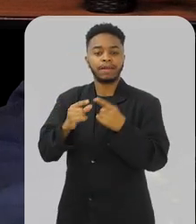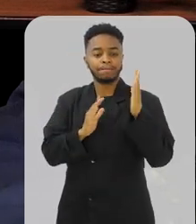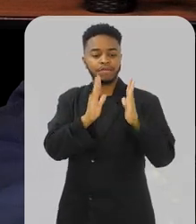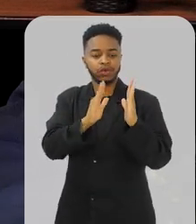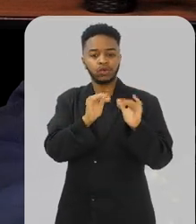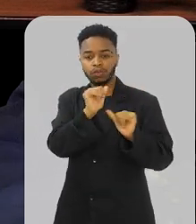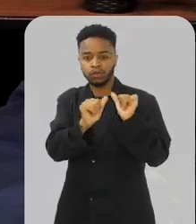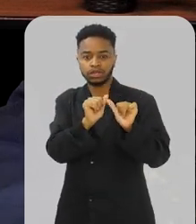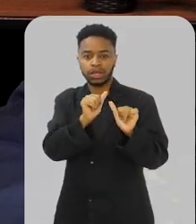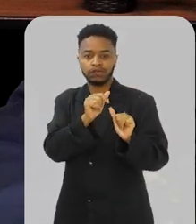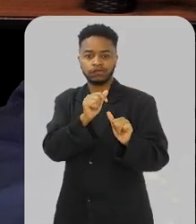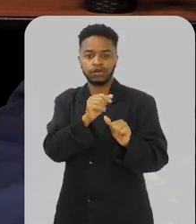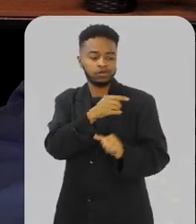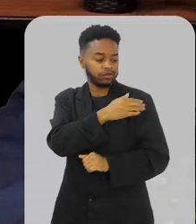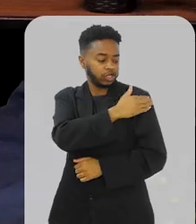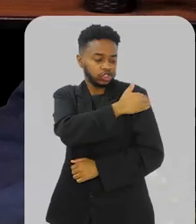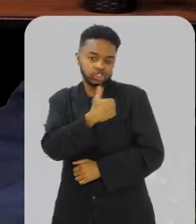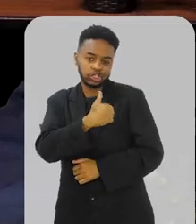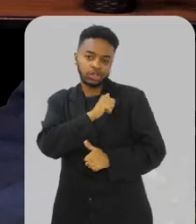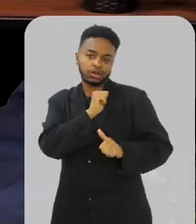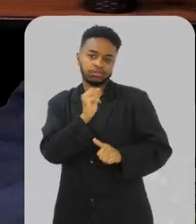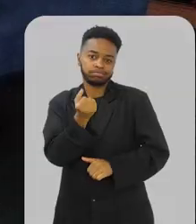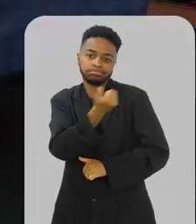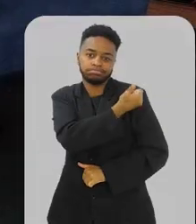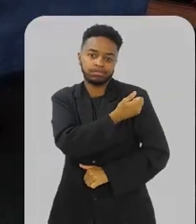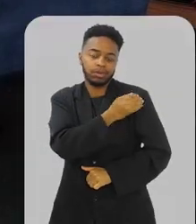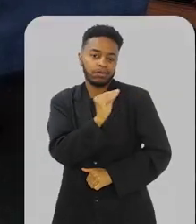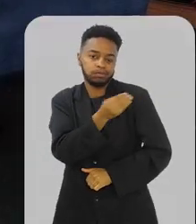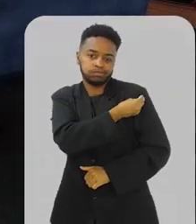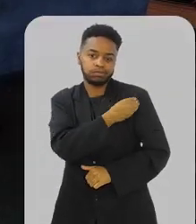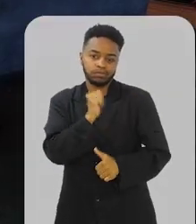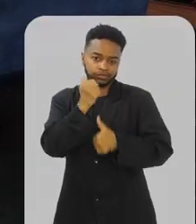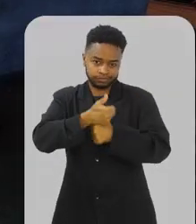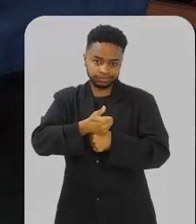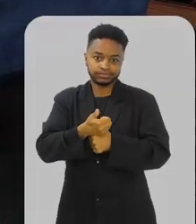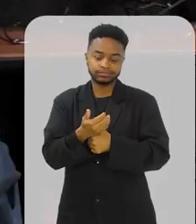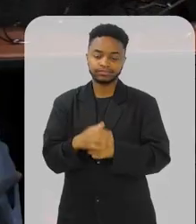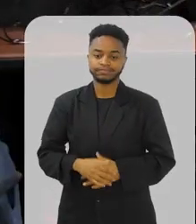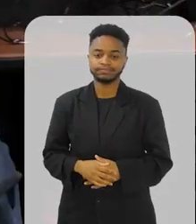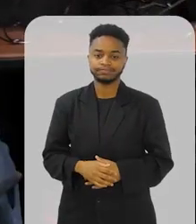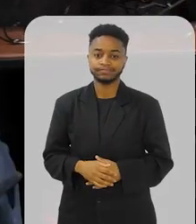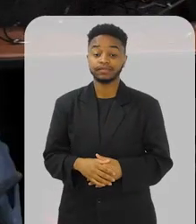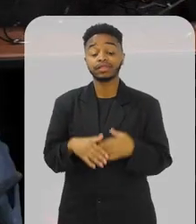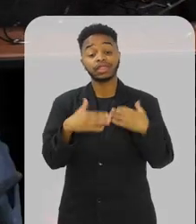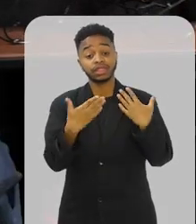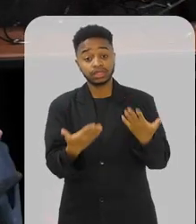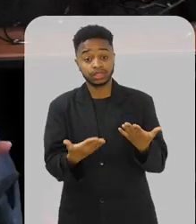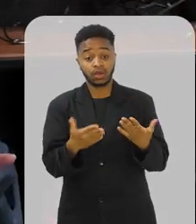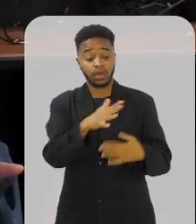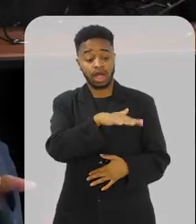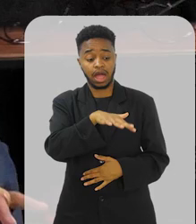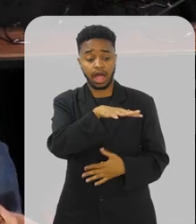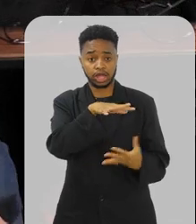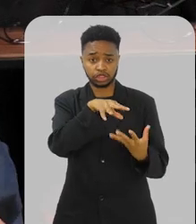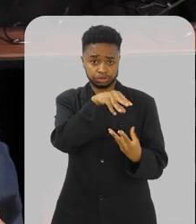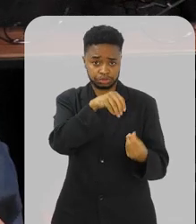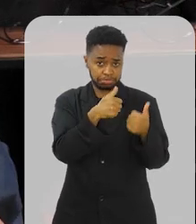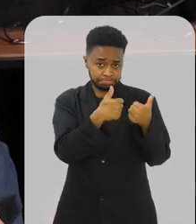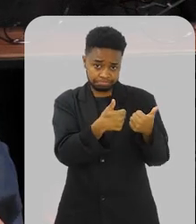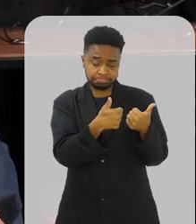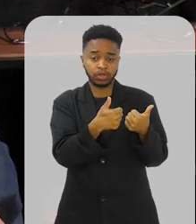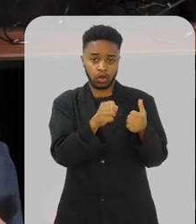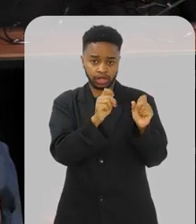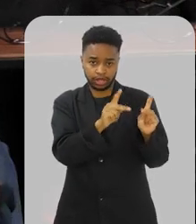você arrancava aquela divisa e ganhava outra. E aí, lado espiritual